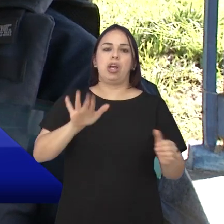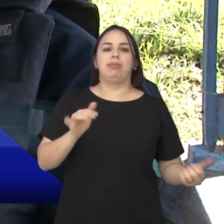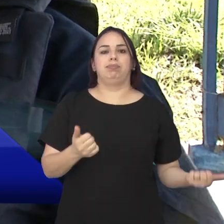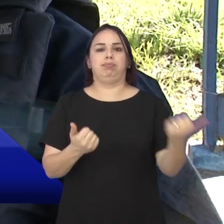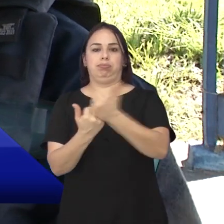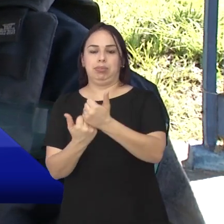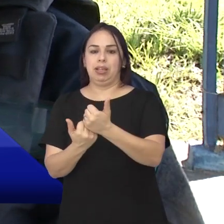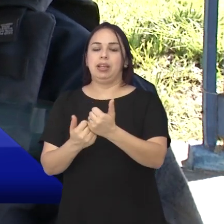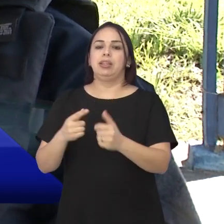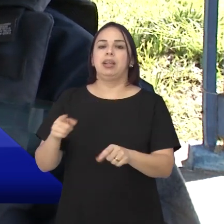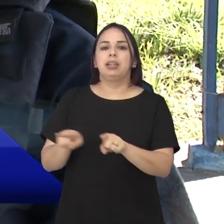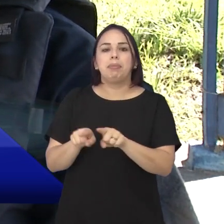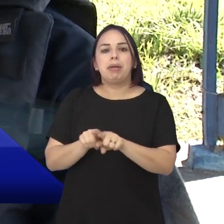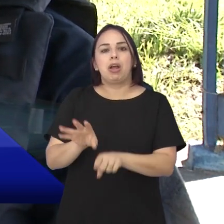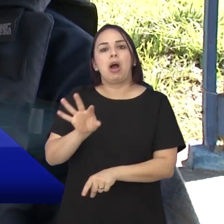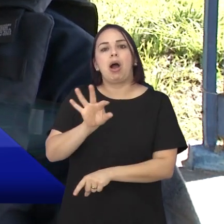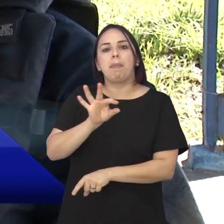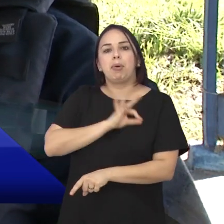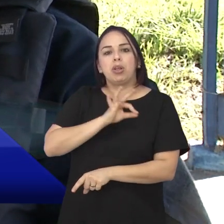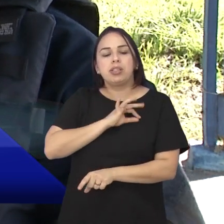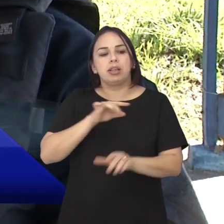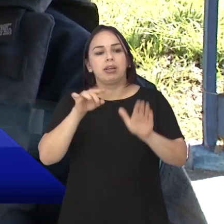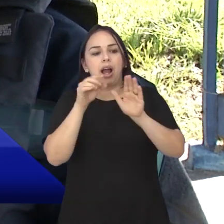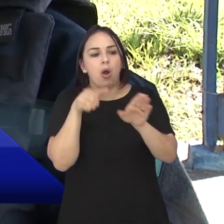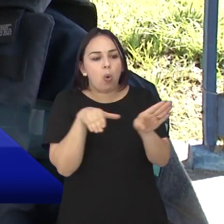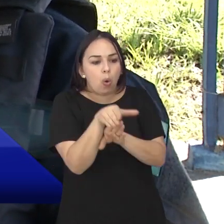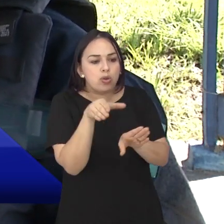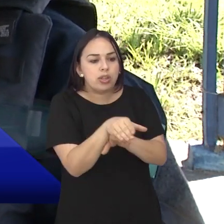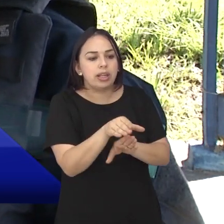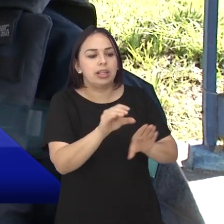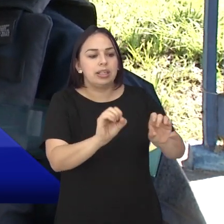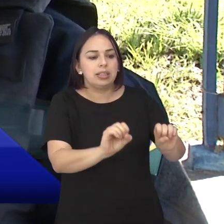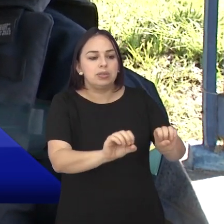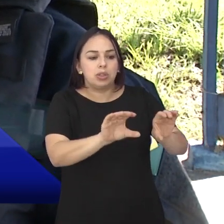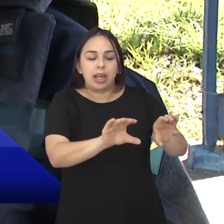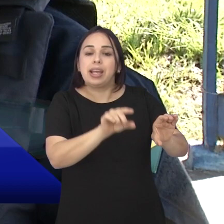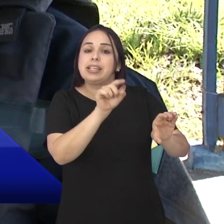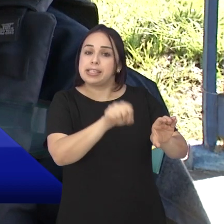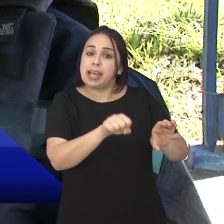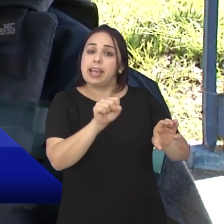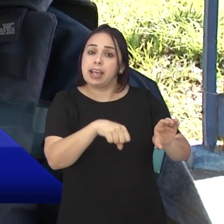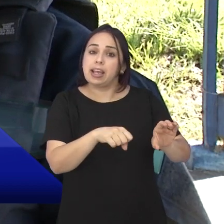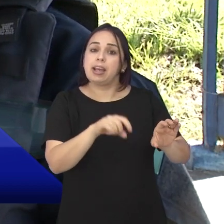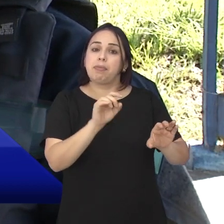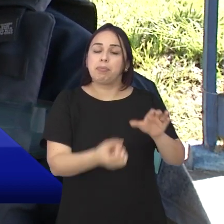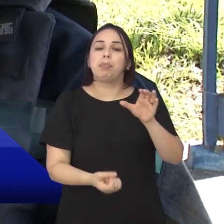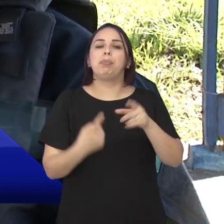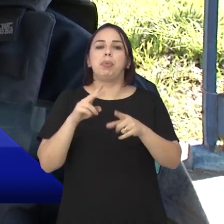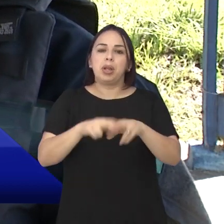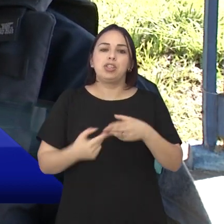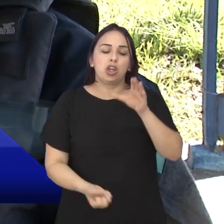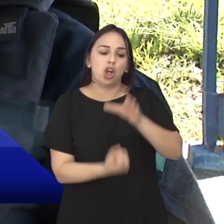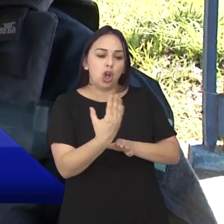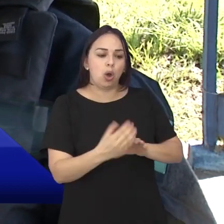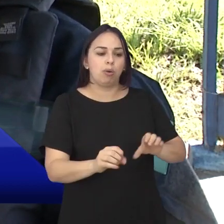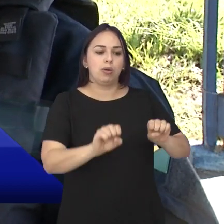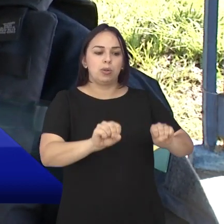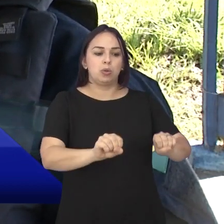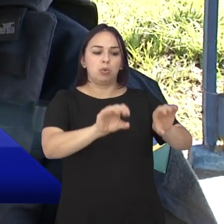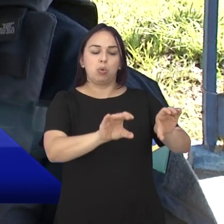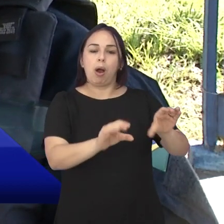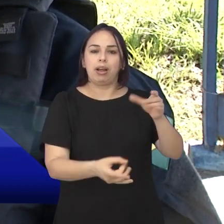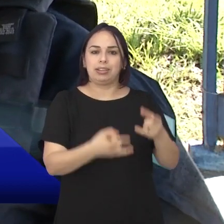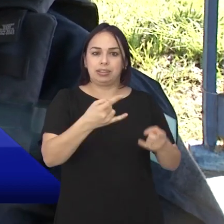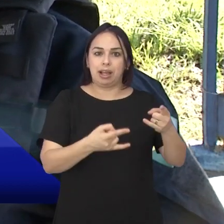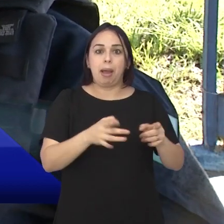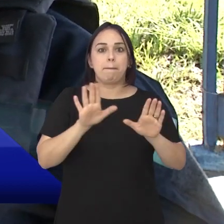Polícia Rodoviária para saber se aquele dispositivo é considerado como farol baixo. Sim, ele foi criado justamente para isso, para ser visto. Mas